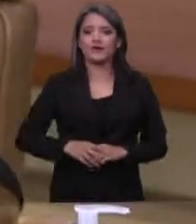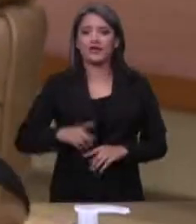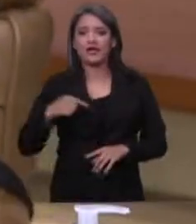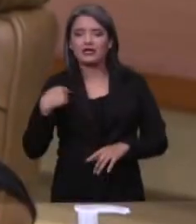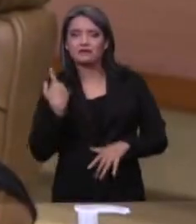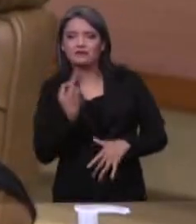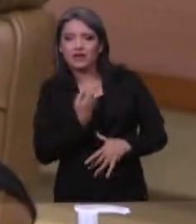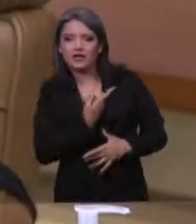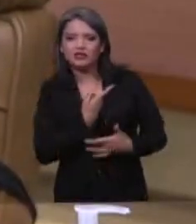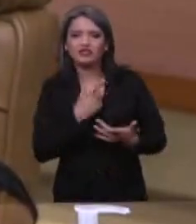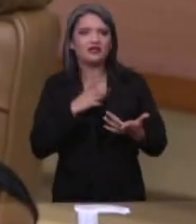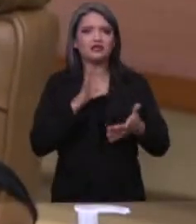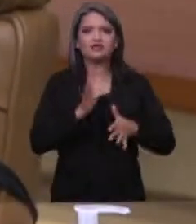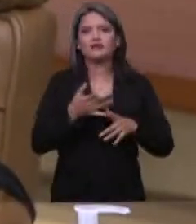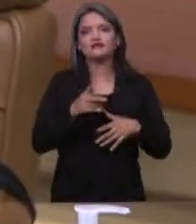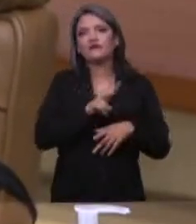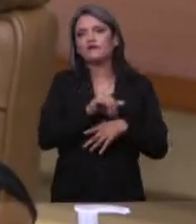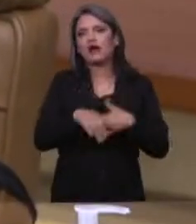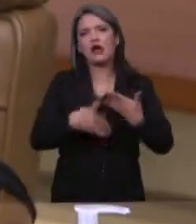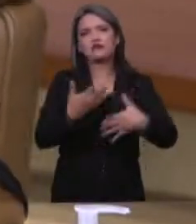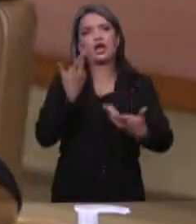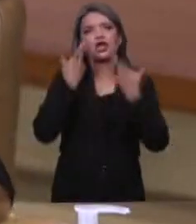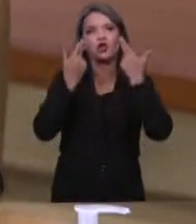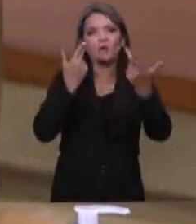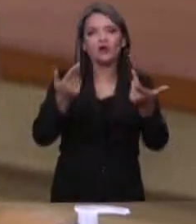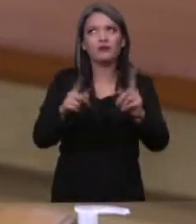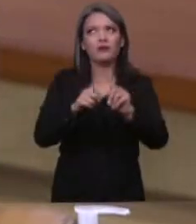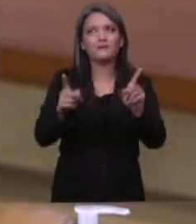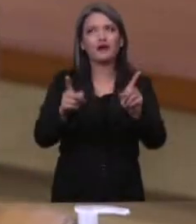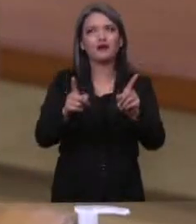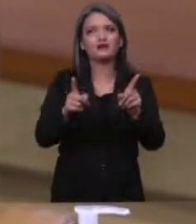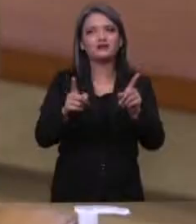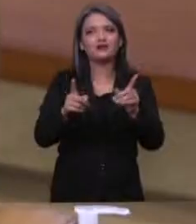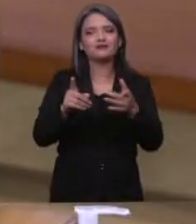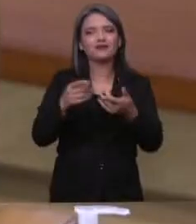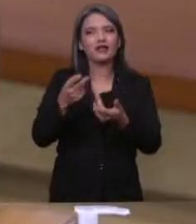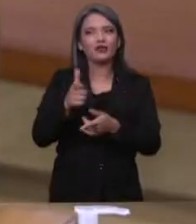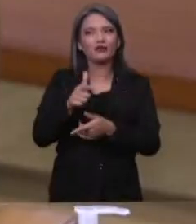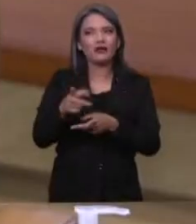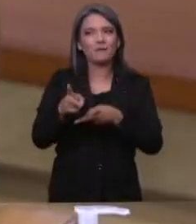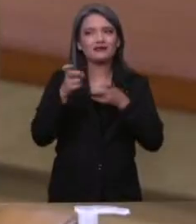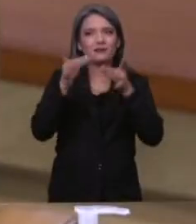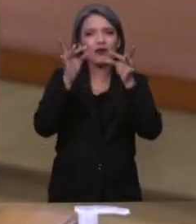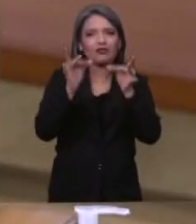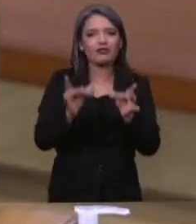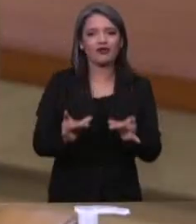trabalhamos nisso num viés automático e não nos damos conta disso.